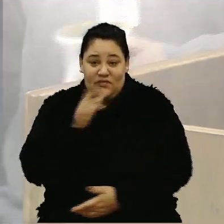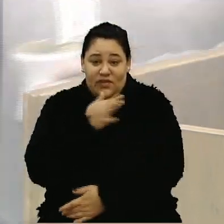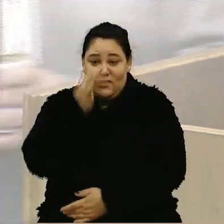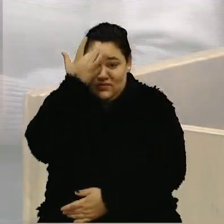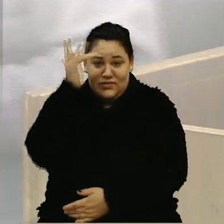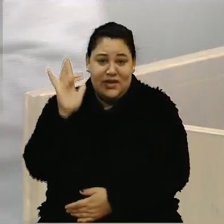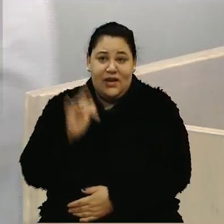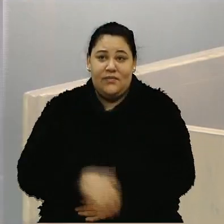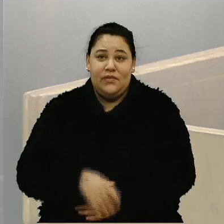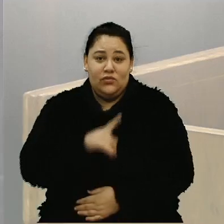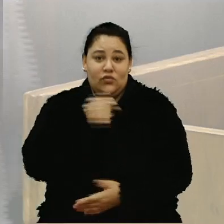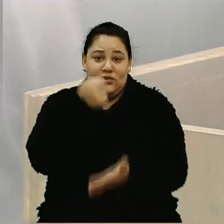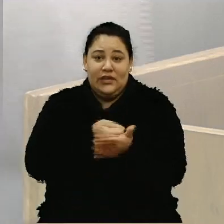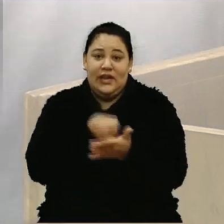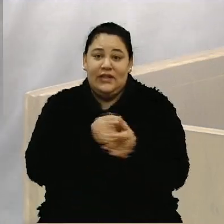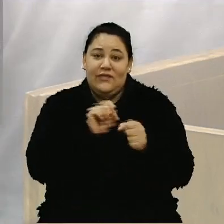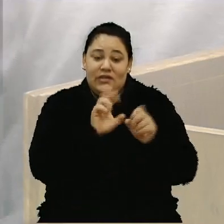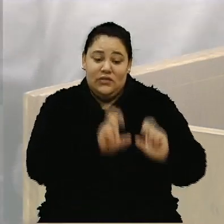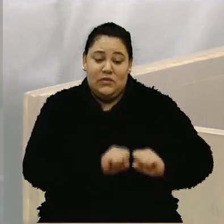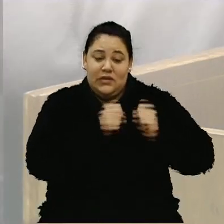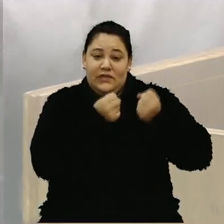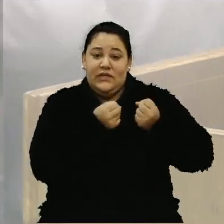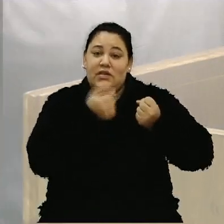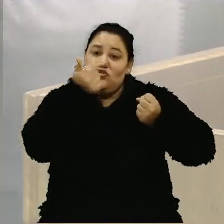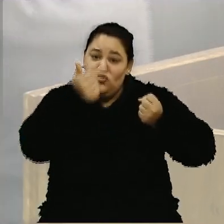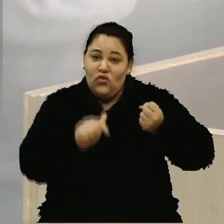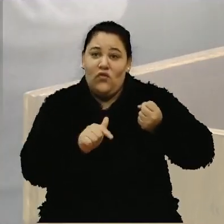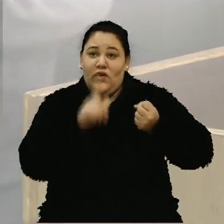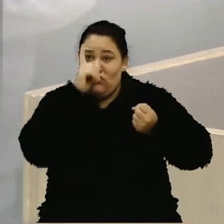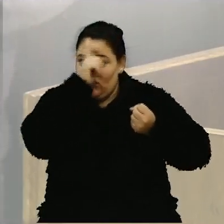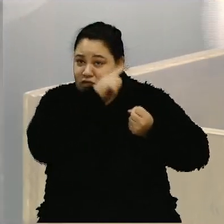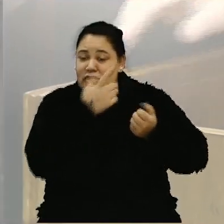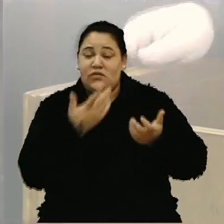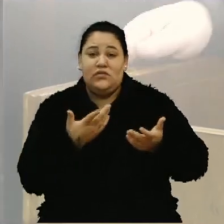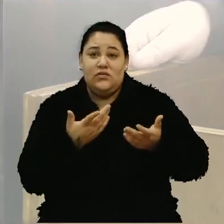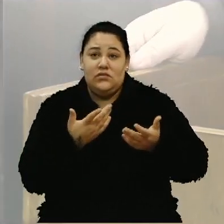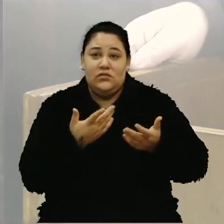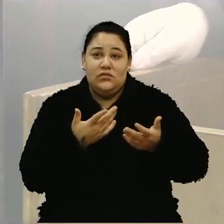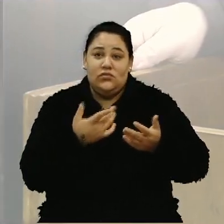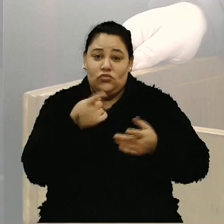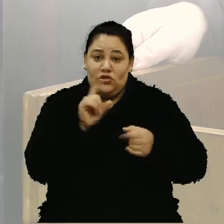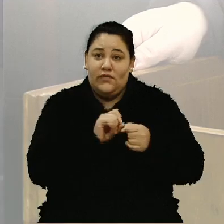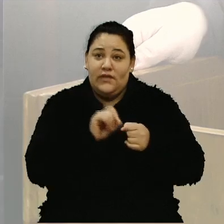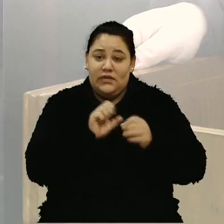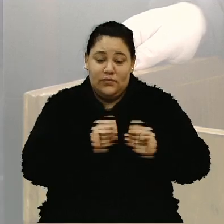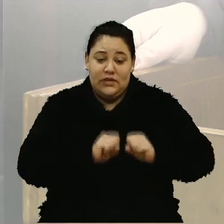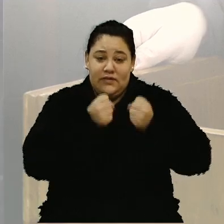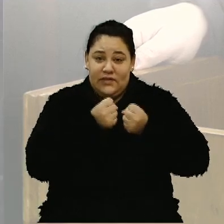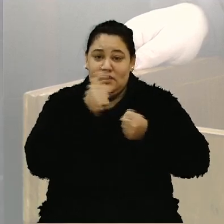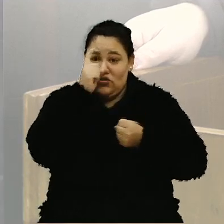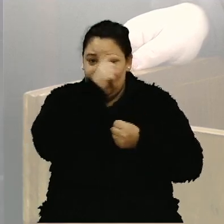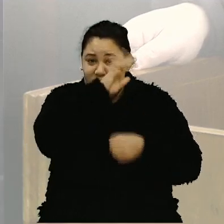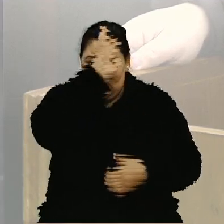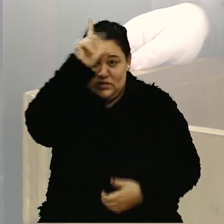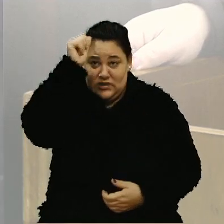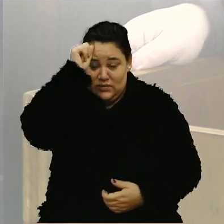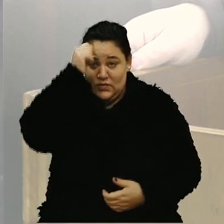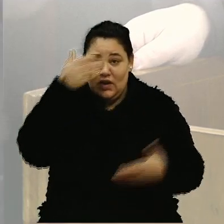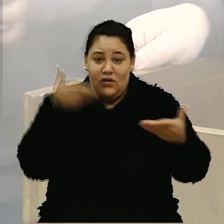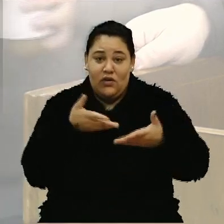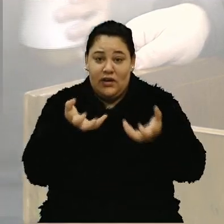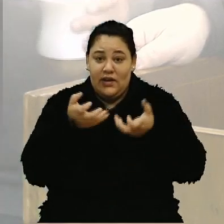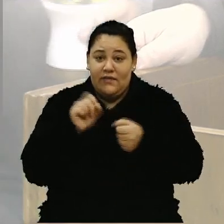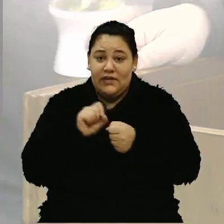senhor tenta fazer uma defesa, mais uma vez, que é difícil. O senhor já faz uma defesa difícil aqui no município, agora quer fazer a nível